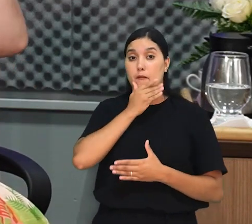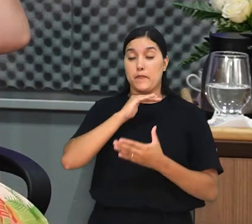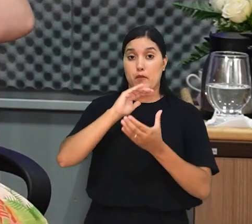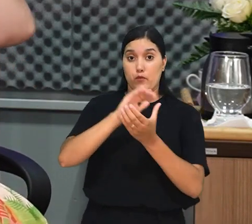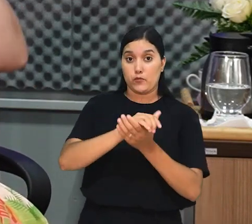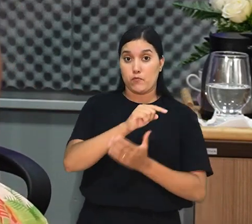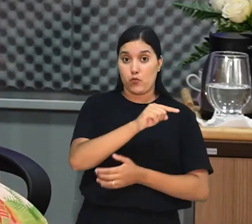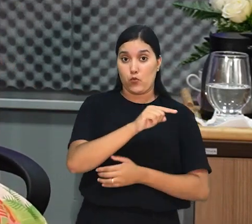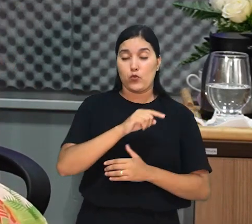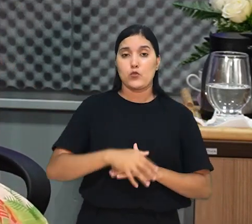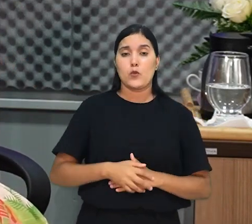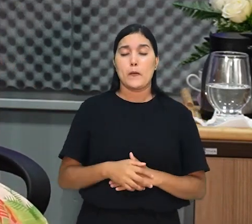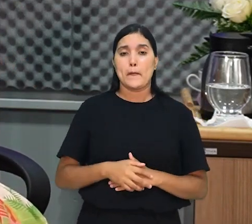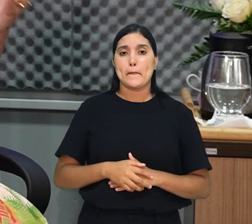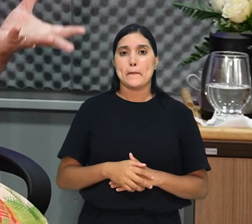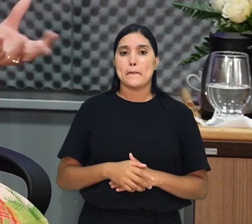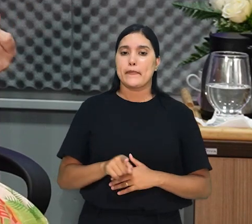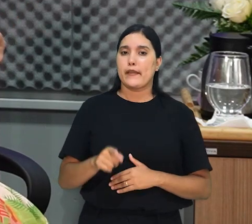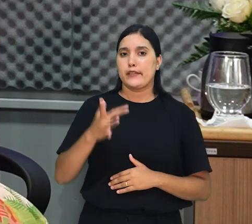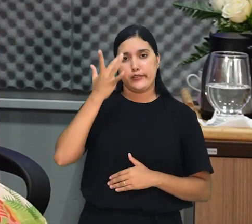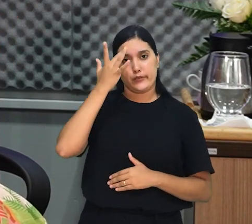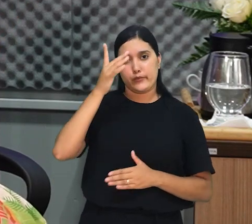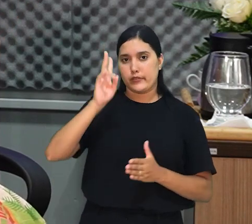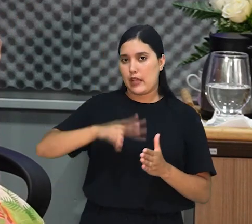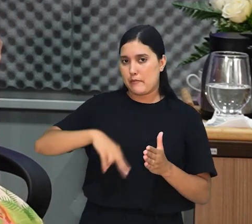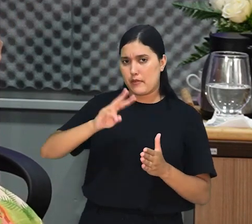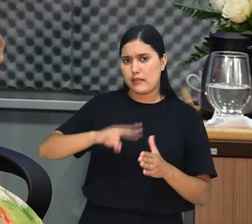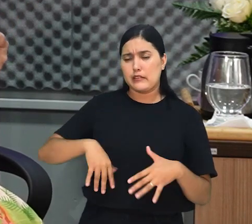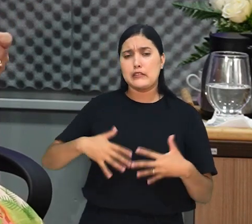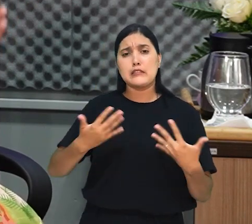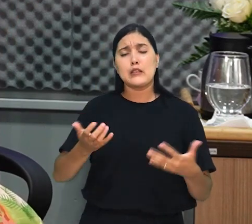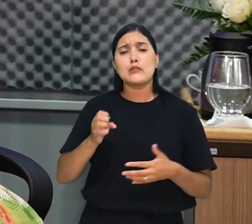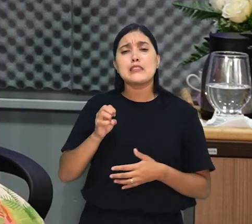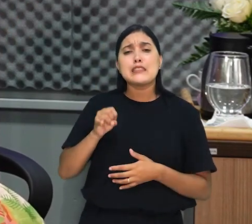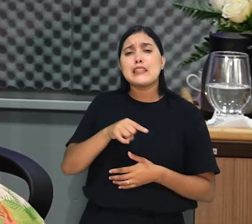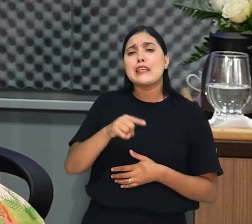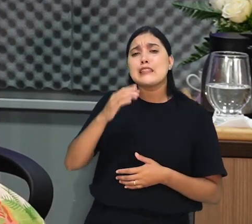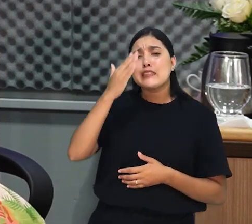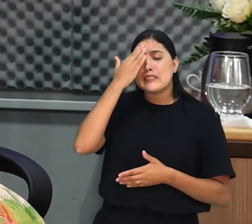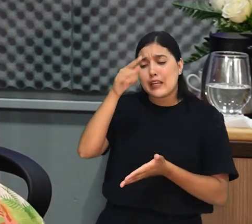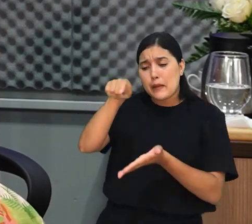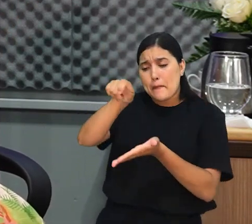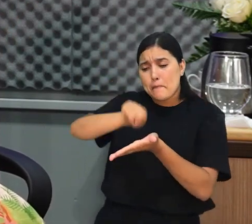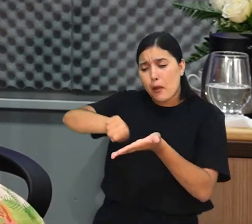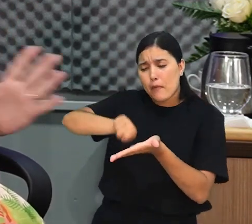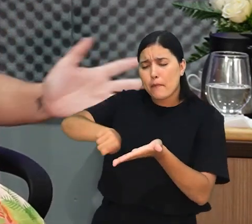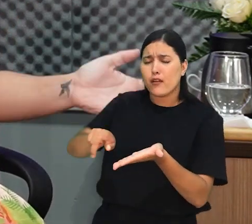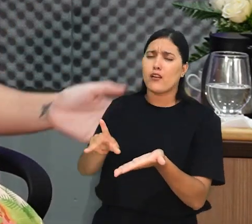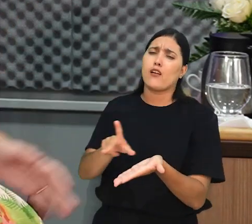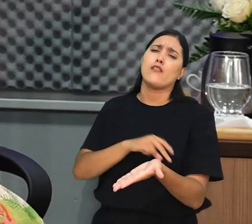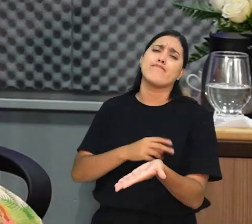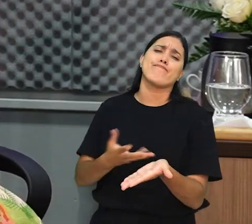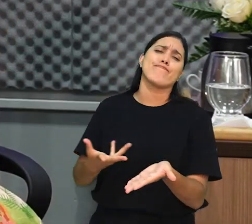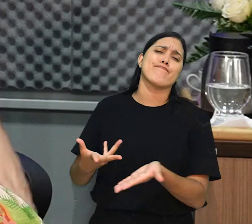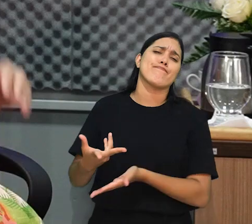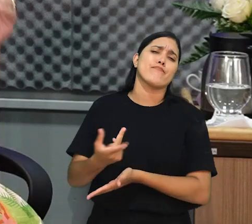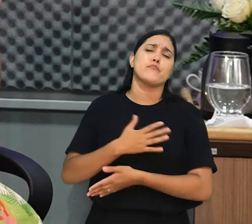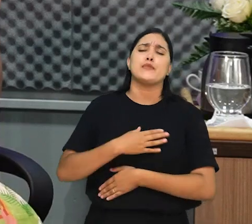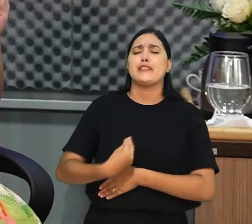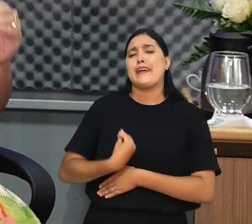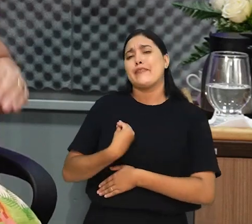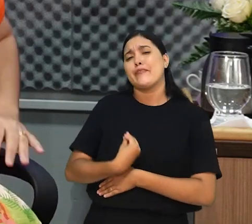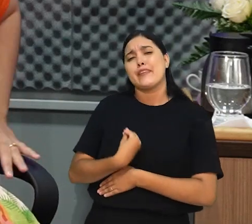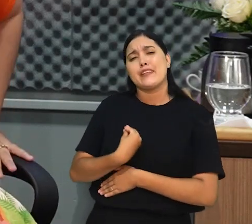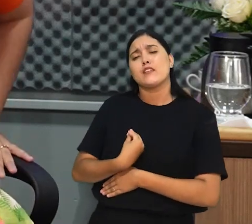Júnior, ele, como eu falei, não foi alfabetizado. Então, se ele pelo menos soubesse escrever, nossa, a minha